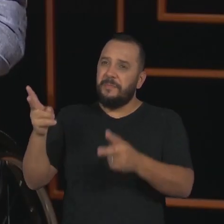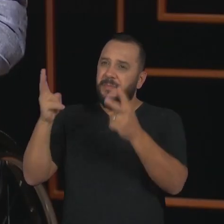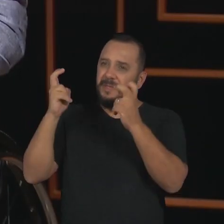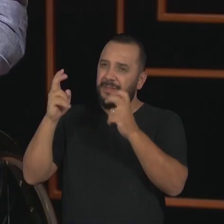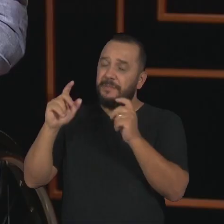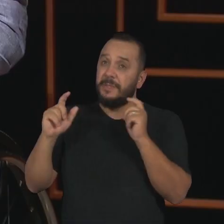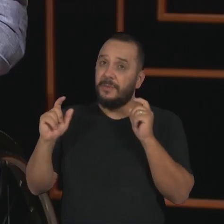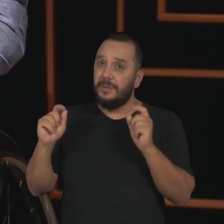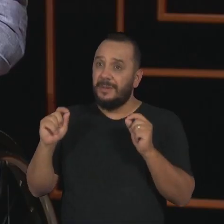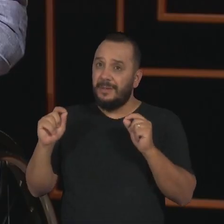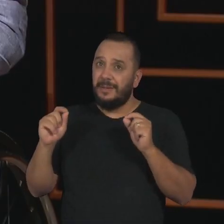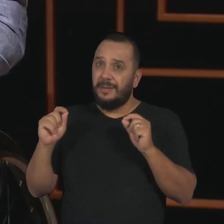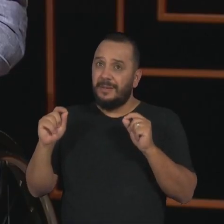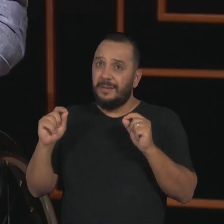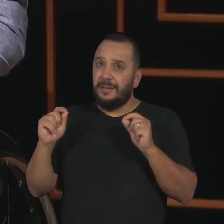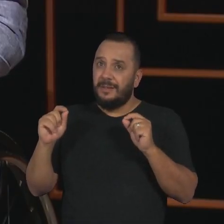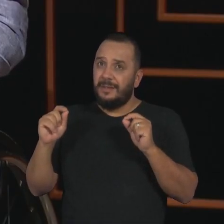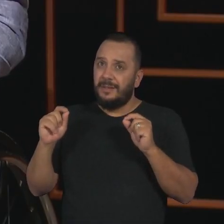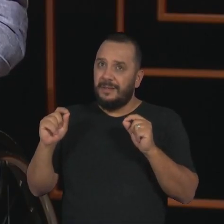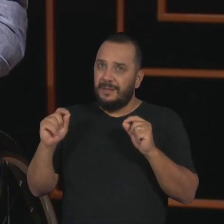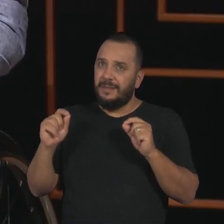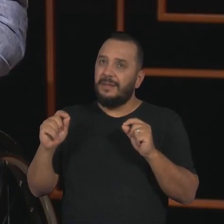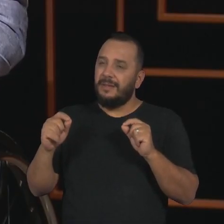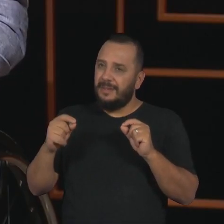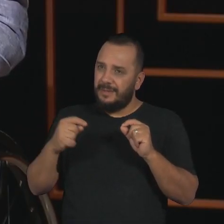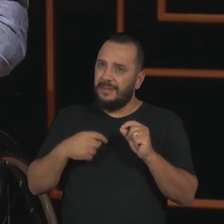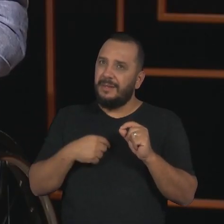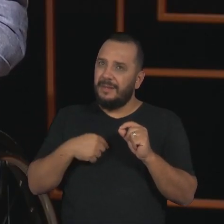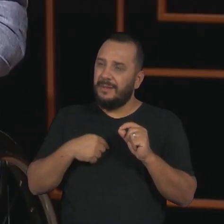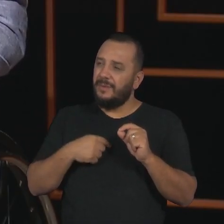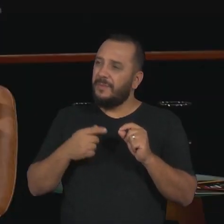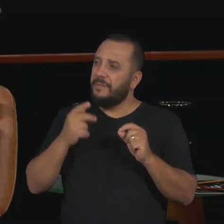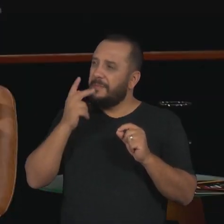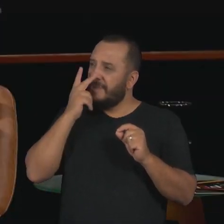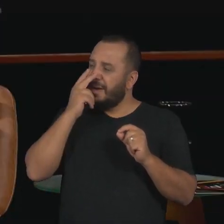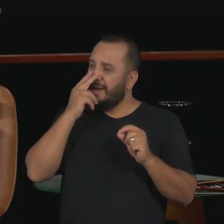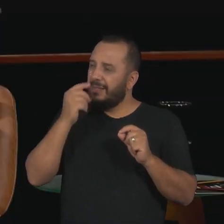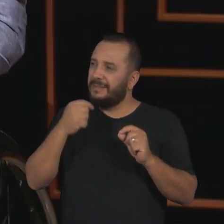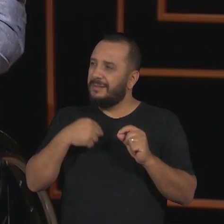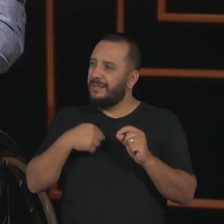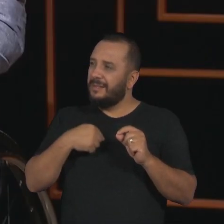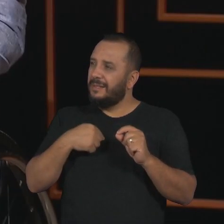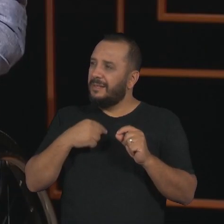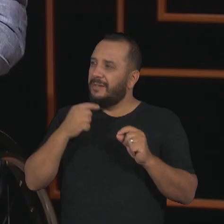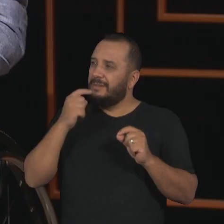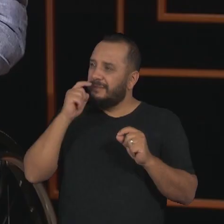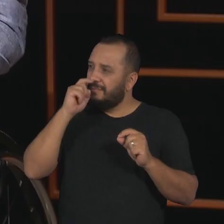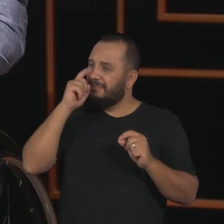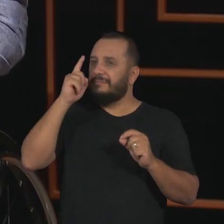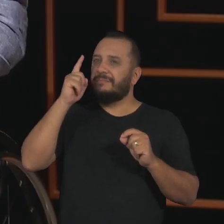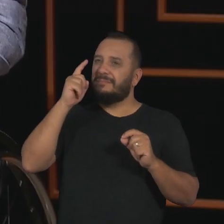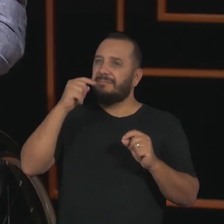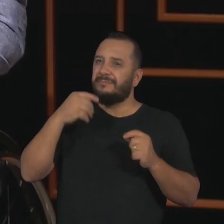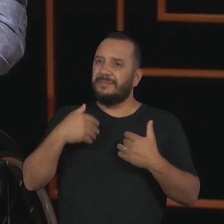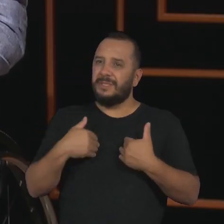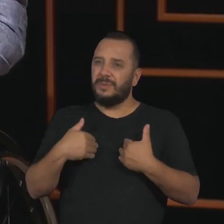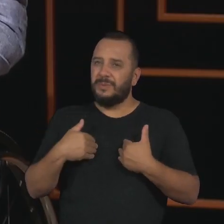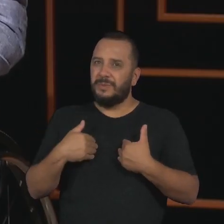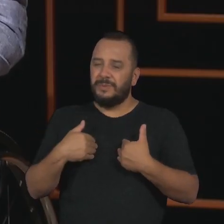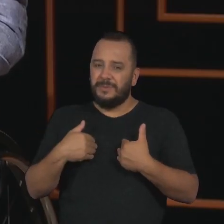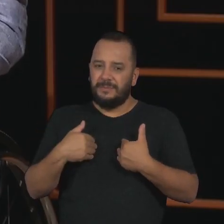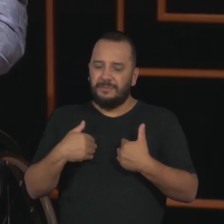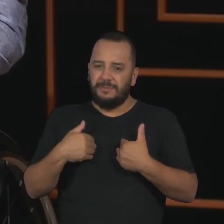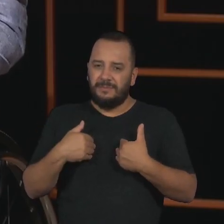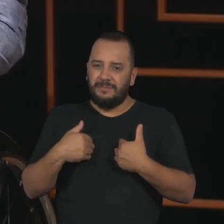quanto que eu estava sendo prepotente e quanto que